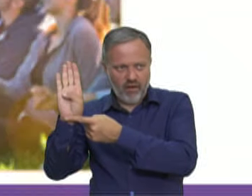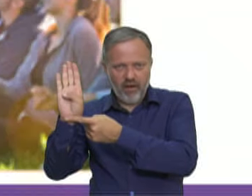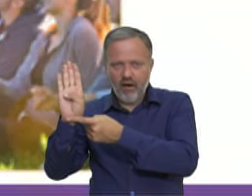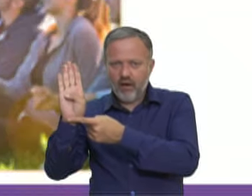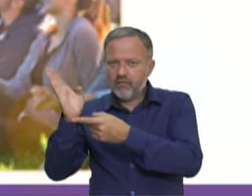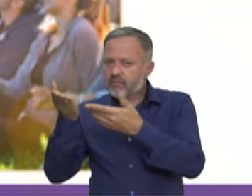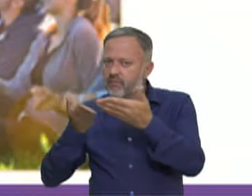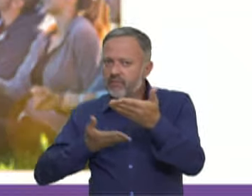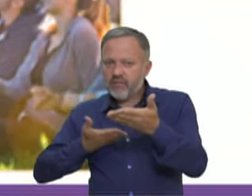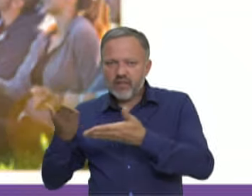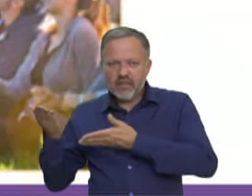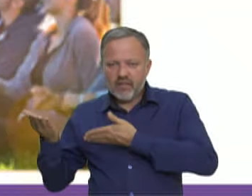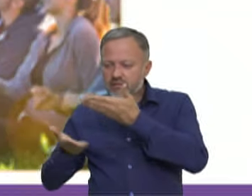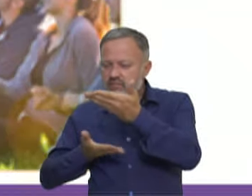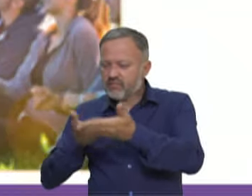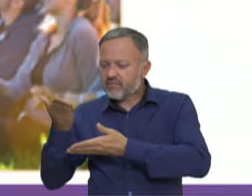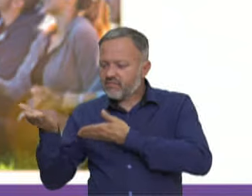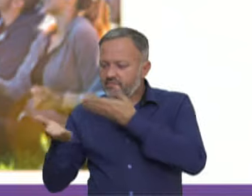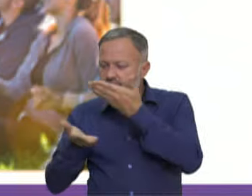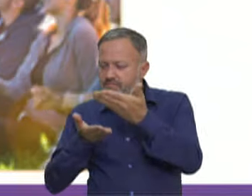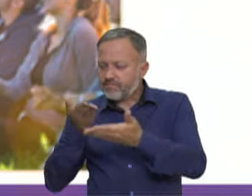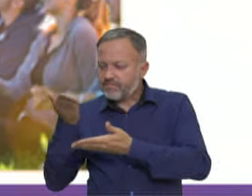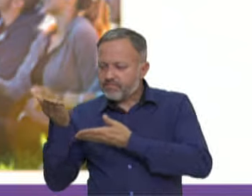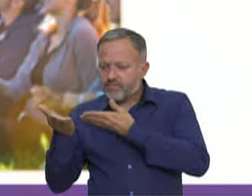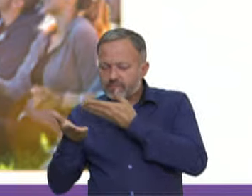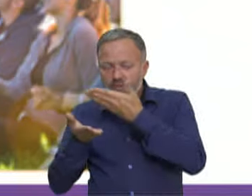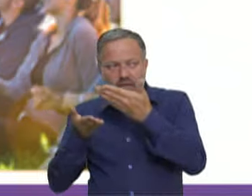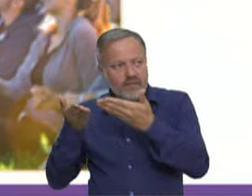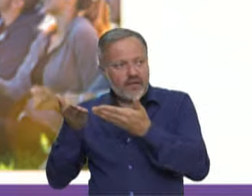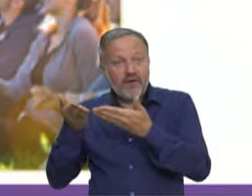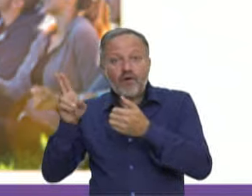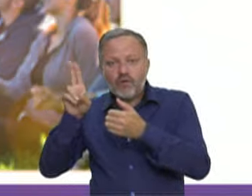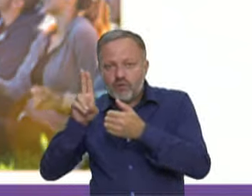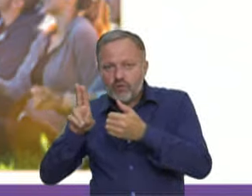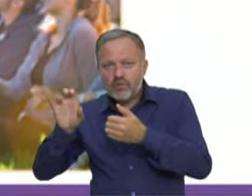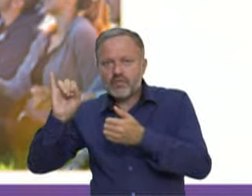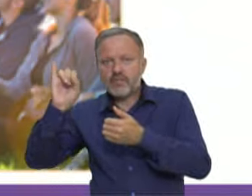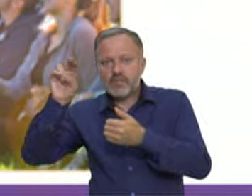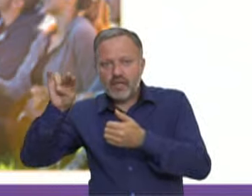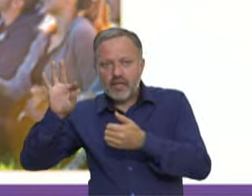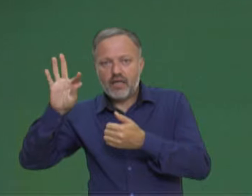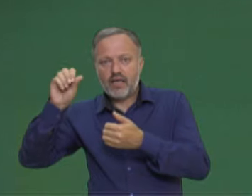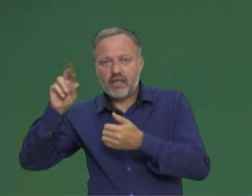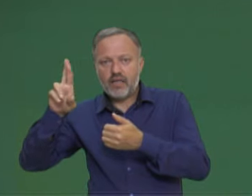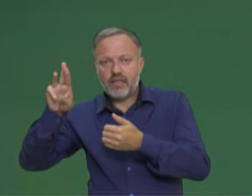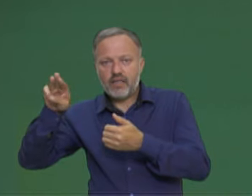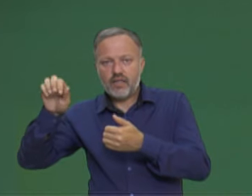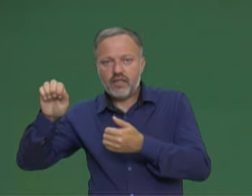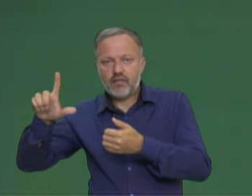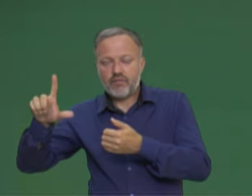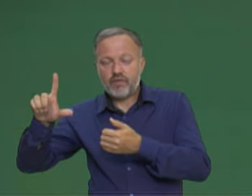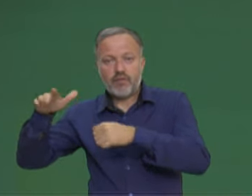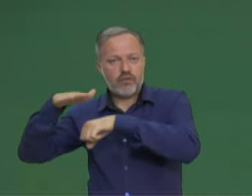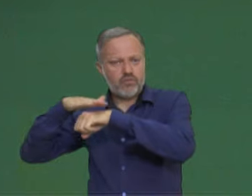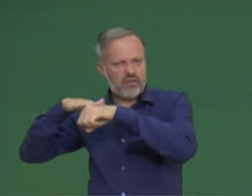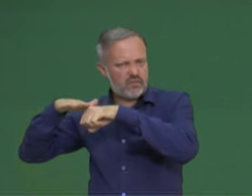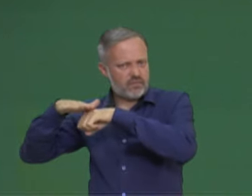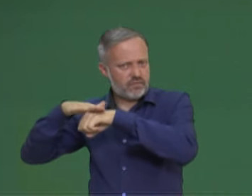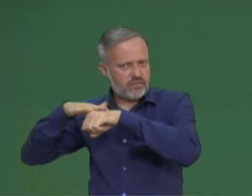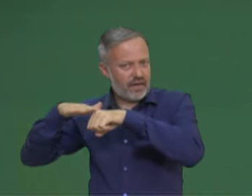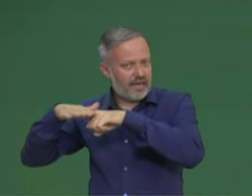amigos, descontraído o clima, então vai empregar de fato uma linguagem informal. Lembrando que formalidade e informalidade,